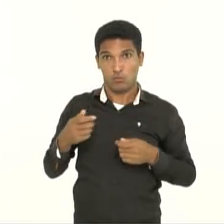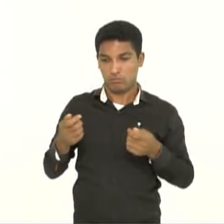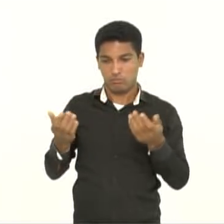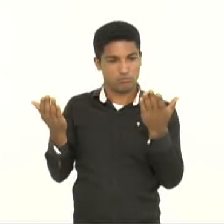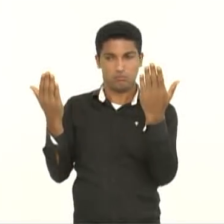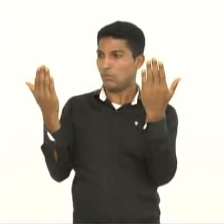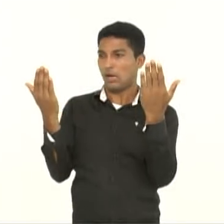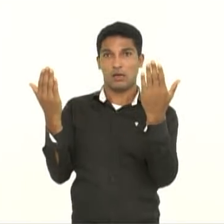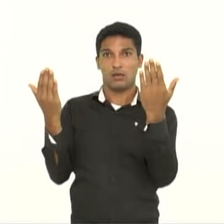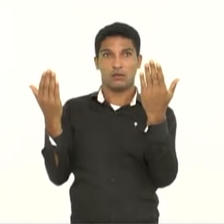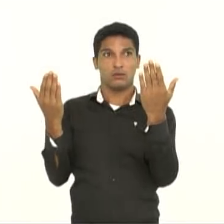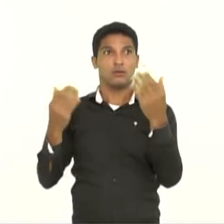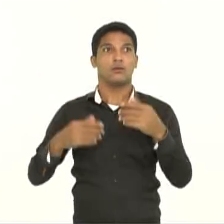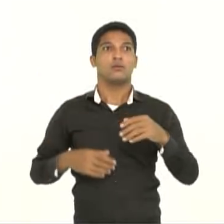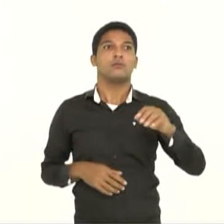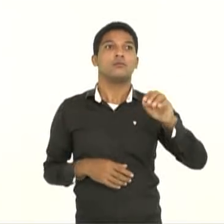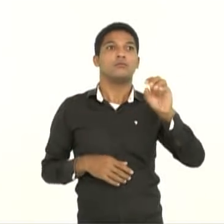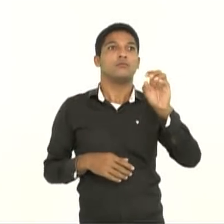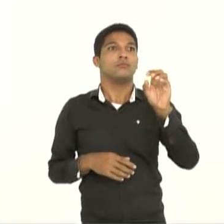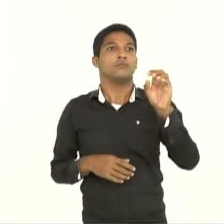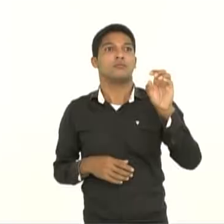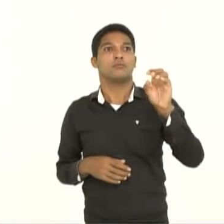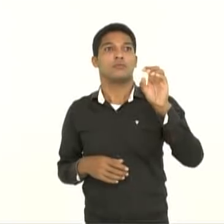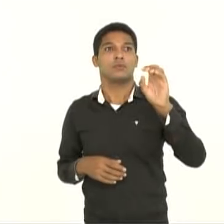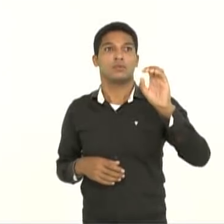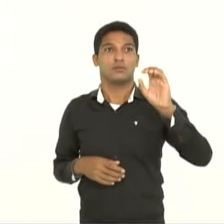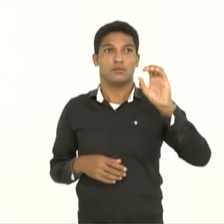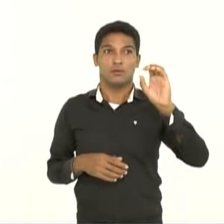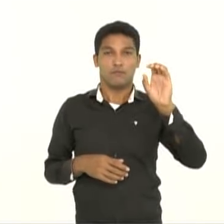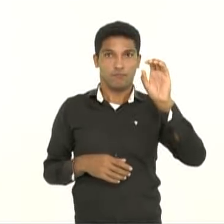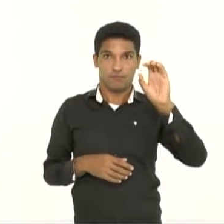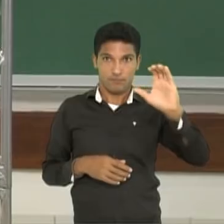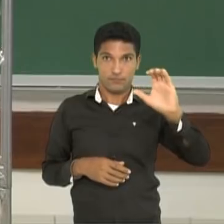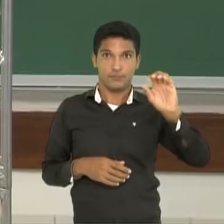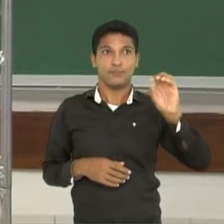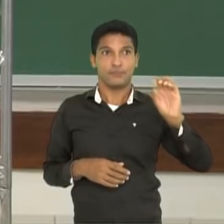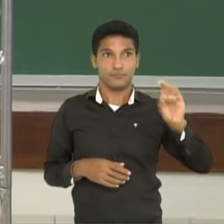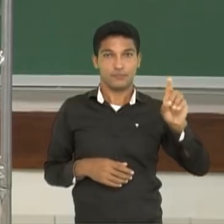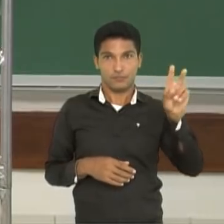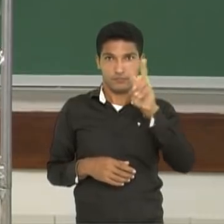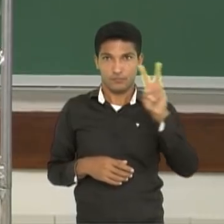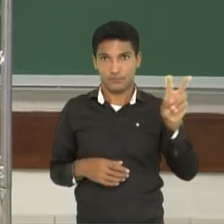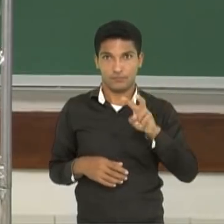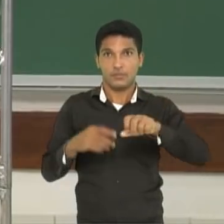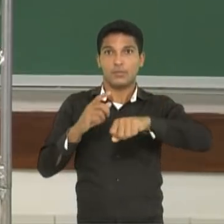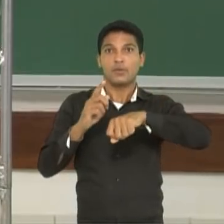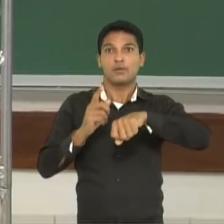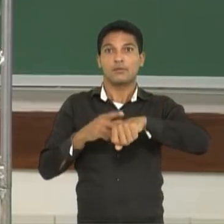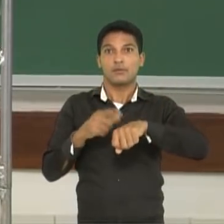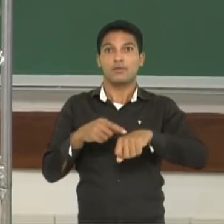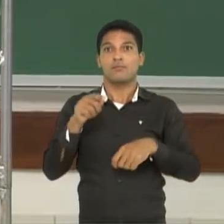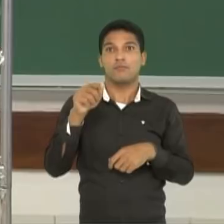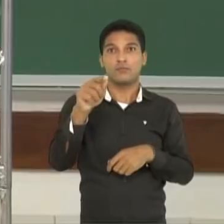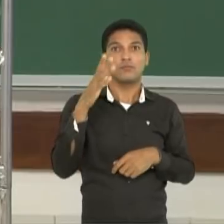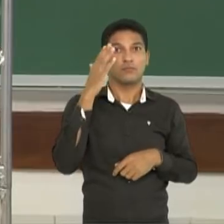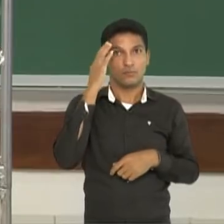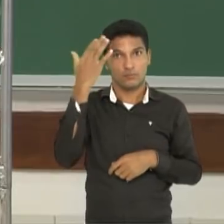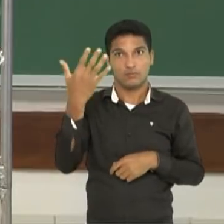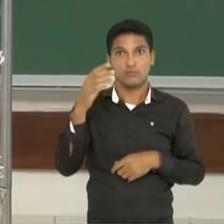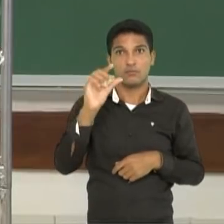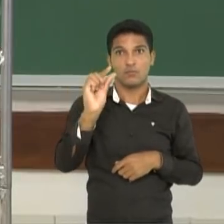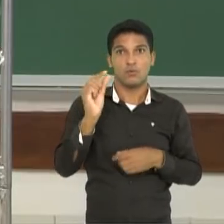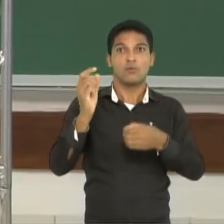Segundo exercício nosso, então. Como o atleta pode acompanhar seu rendimento ao longo de uma temporada de competições,